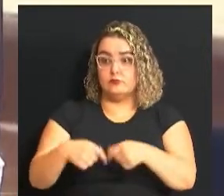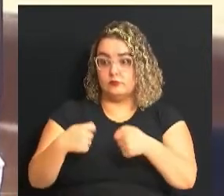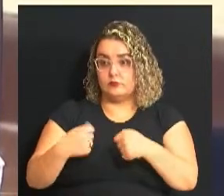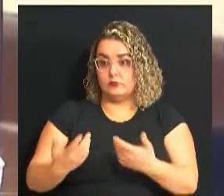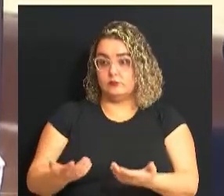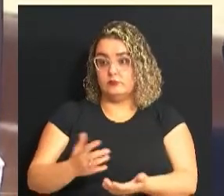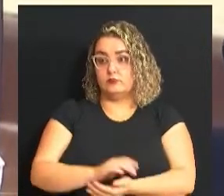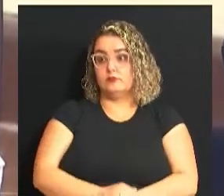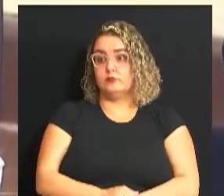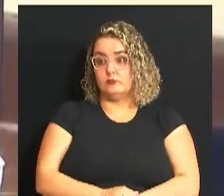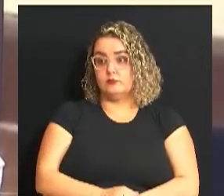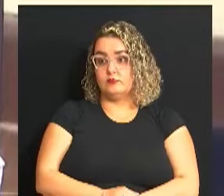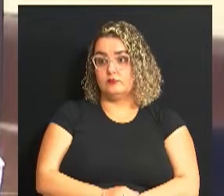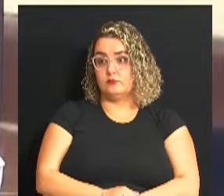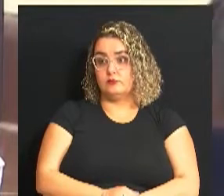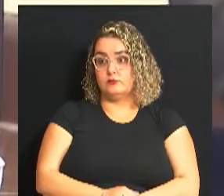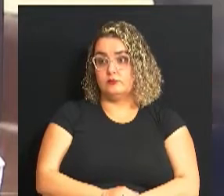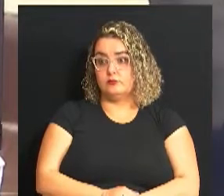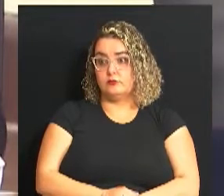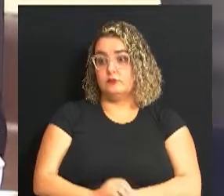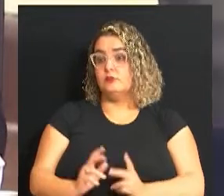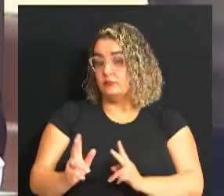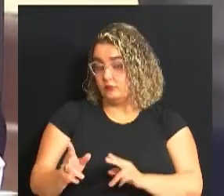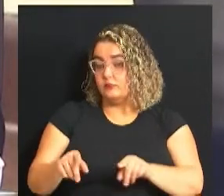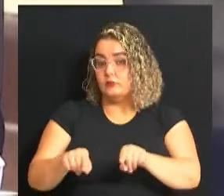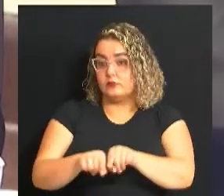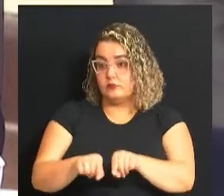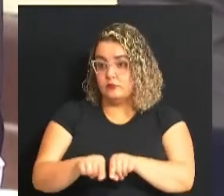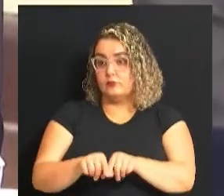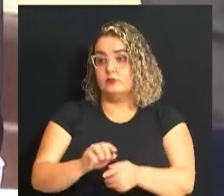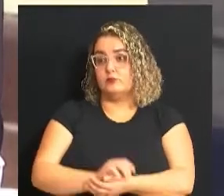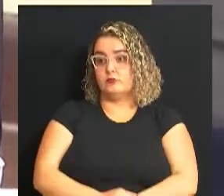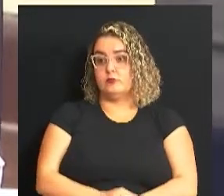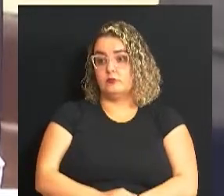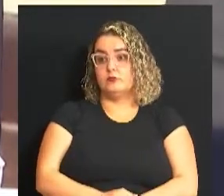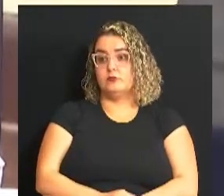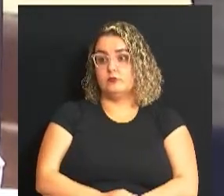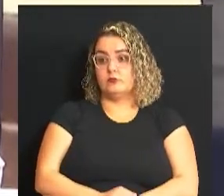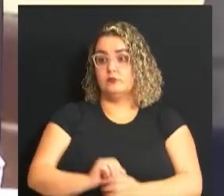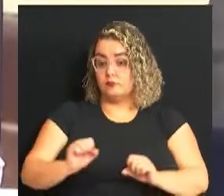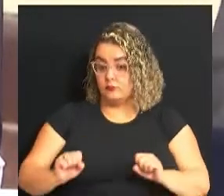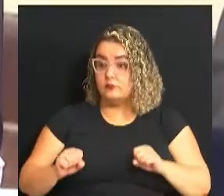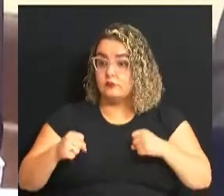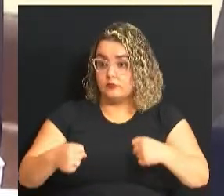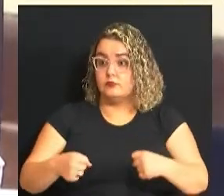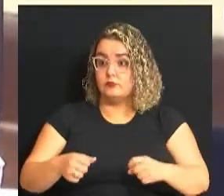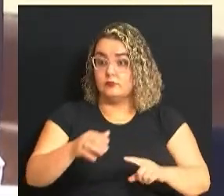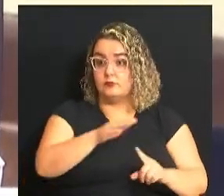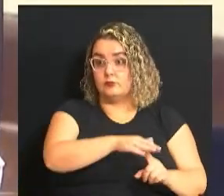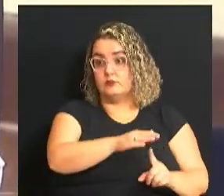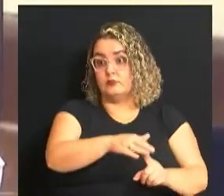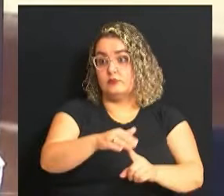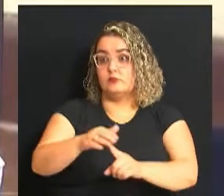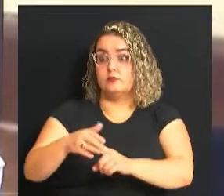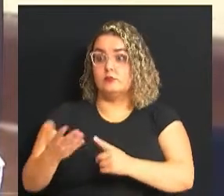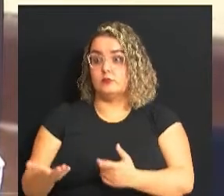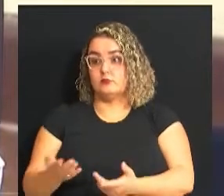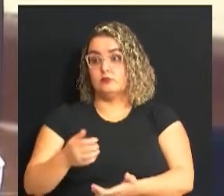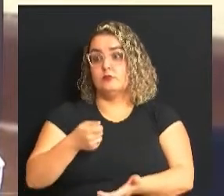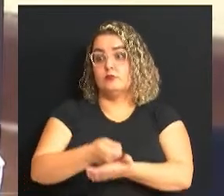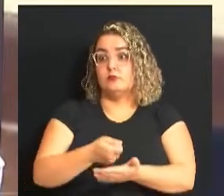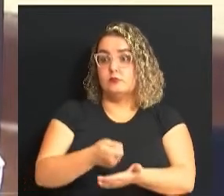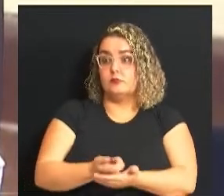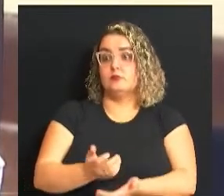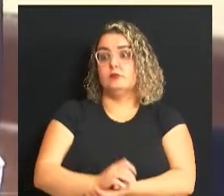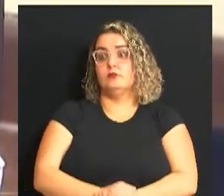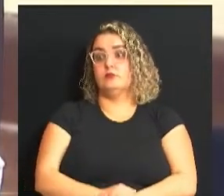mesmo tempo, existe, né, as pessoas que fazem a luta na questão ambiental e que cobram isso, principalmente de